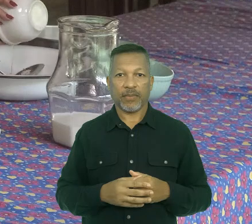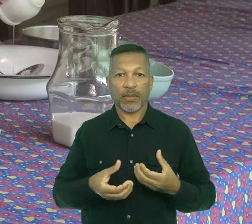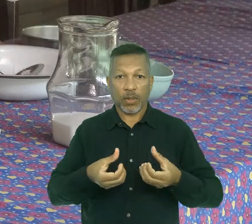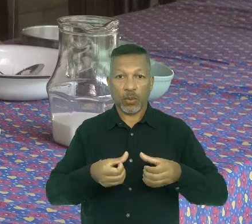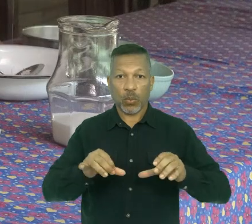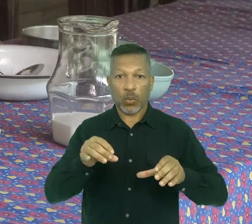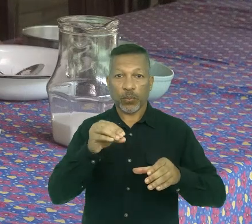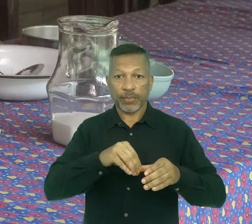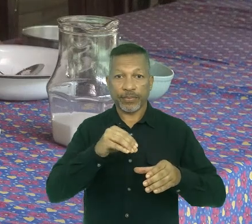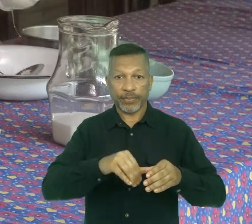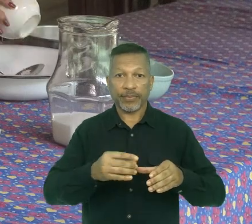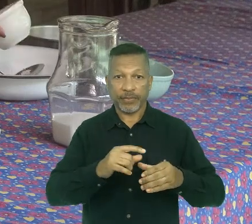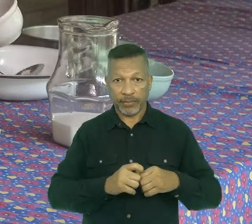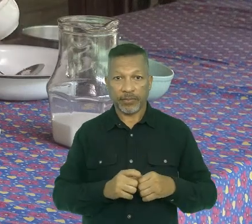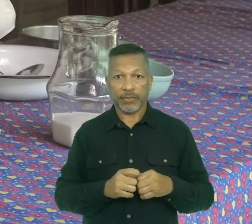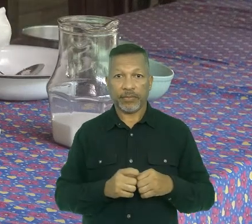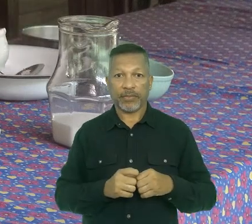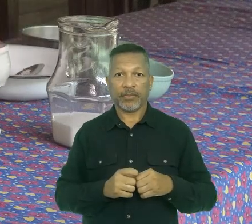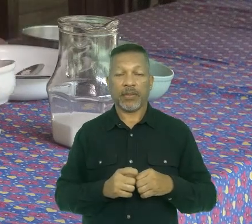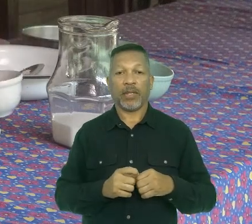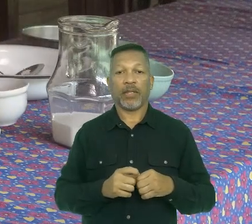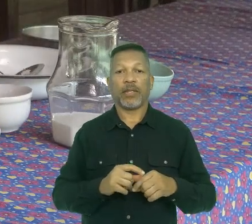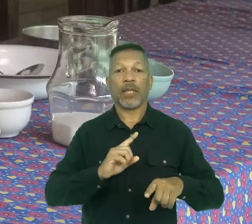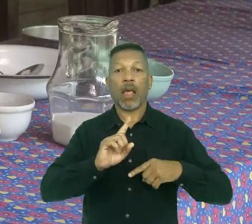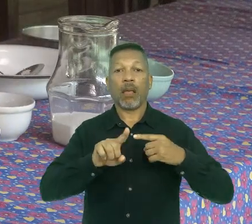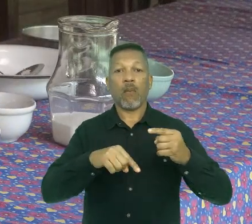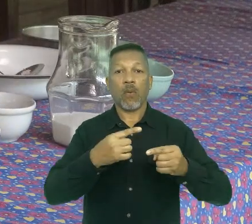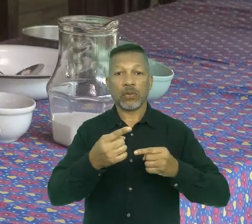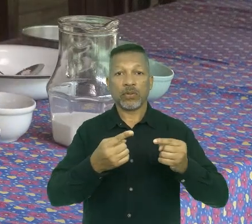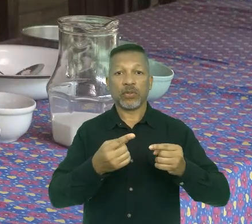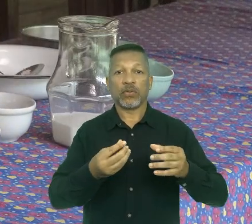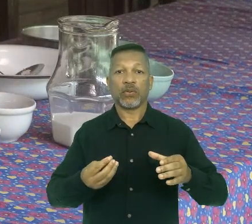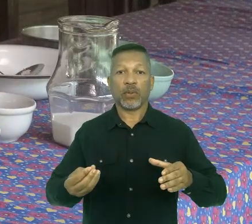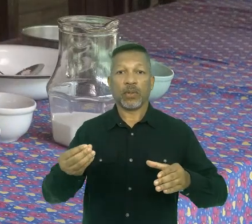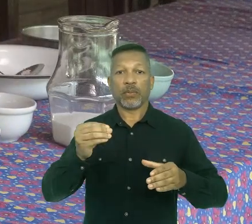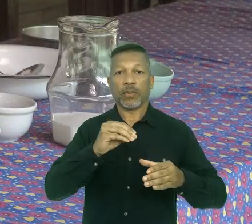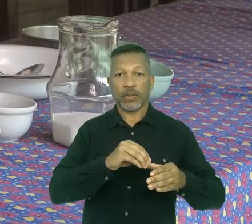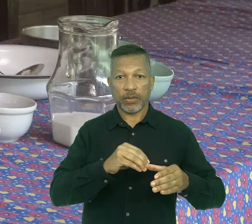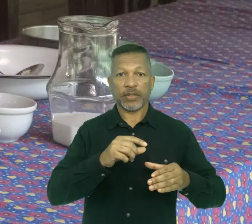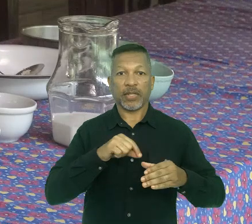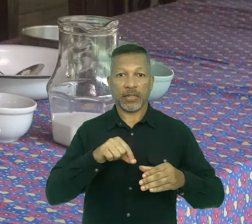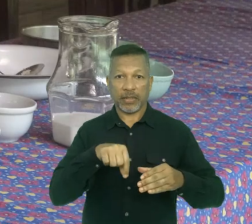os ovos, eu vou colocar